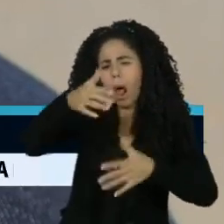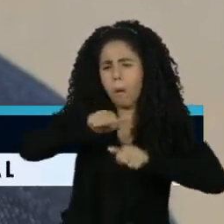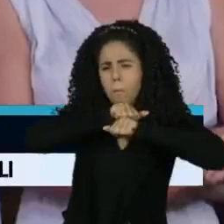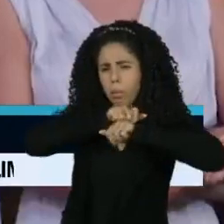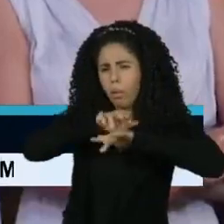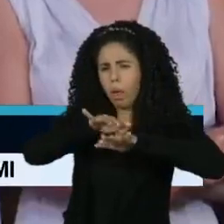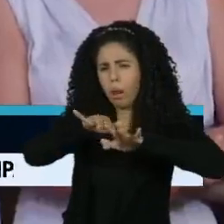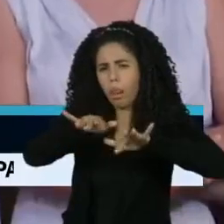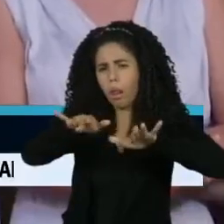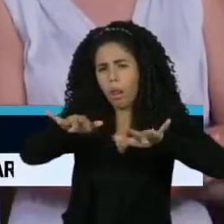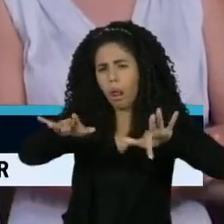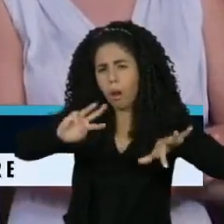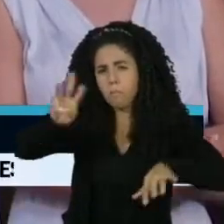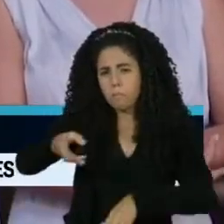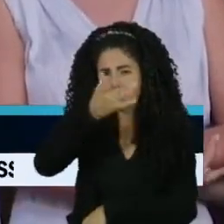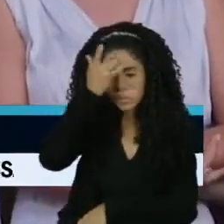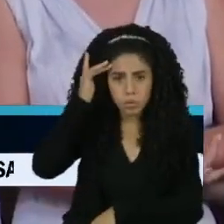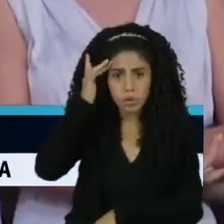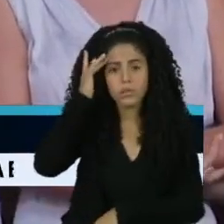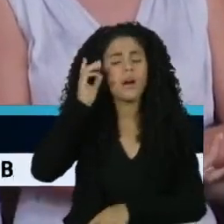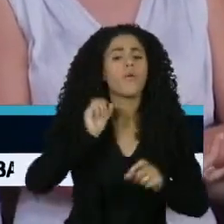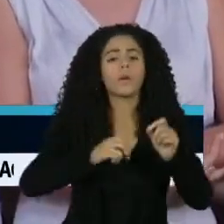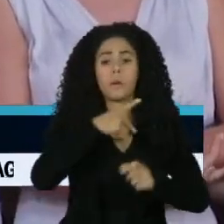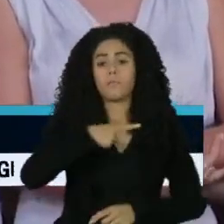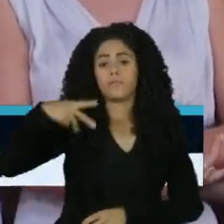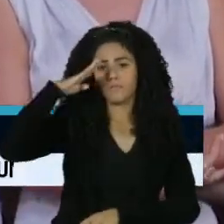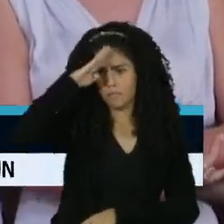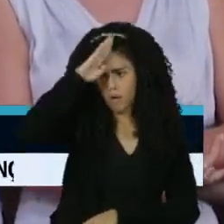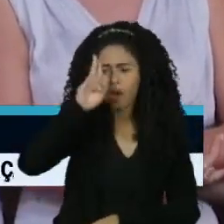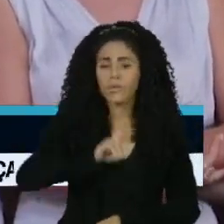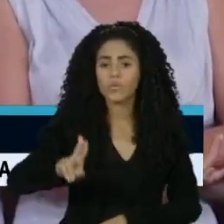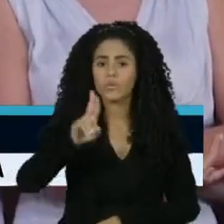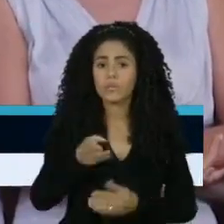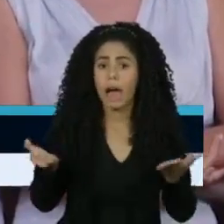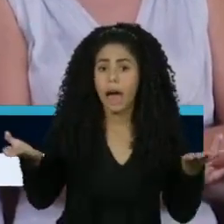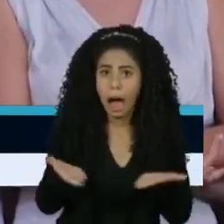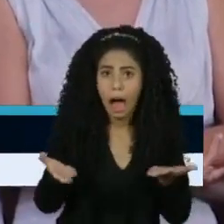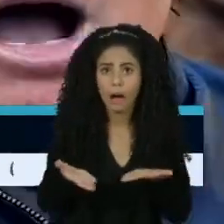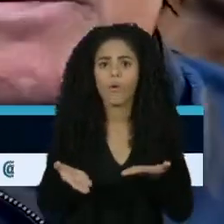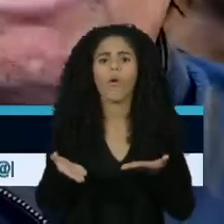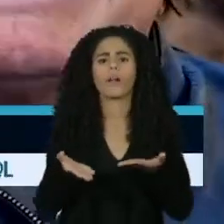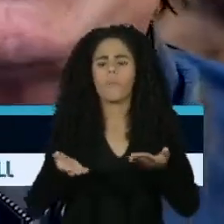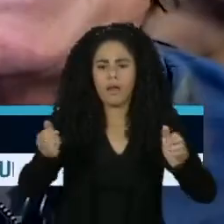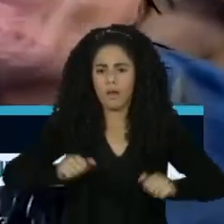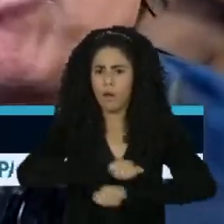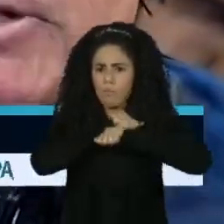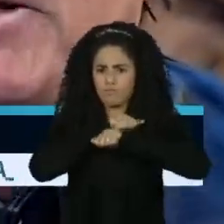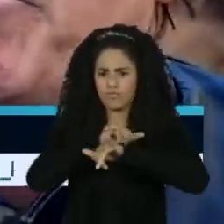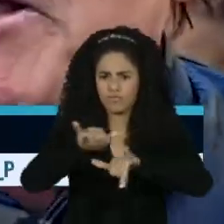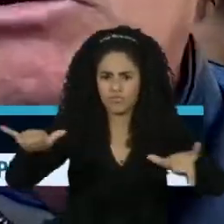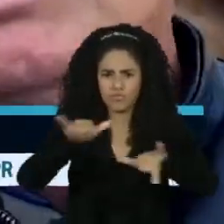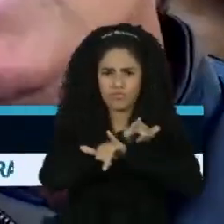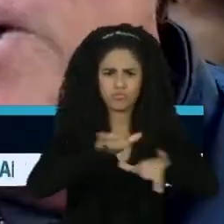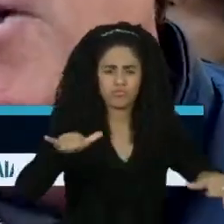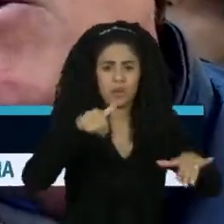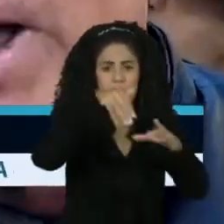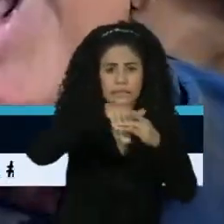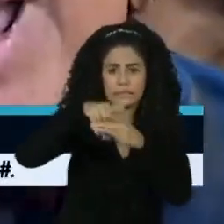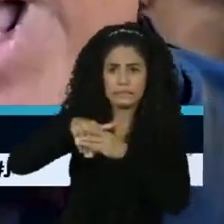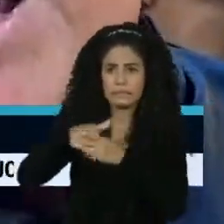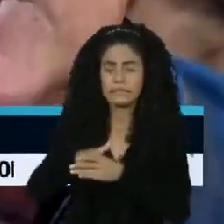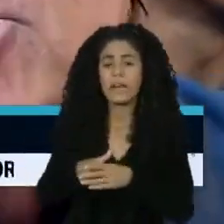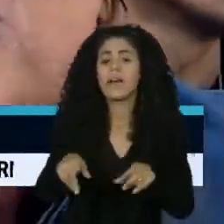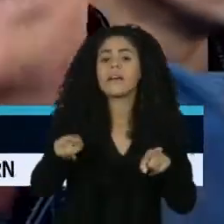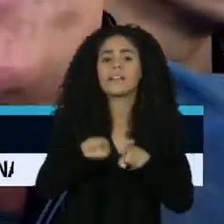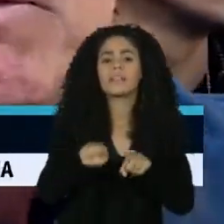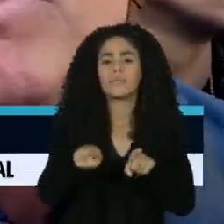destinatarios o presidente bolsonaro pretende usar a ferramenta para alavancar sua campanha que reclamava do que ele julgava ser